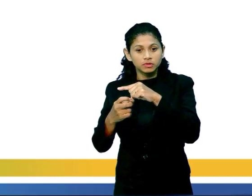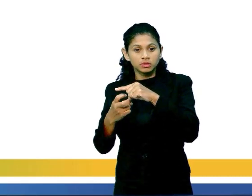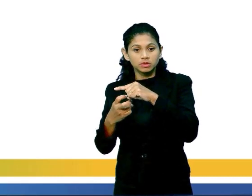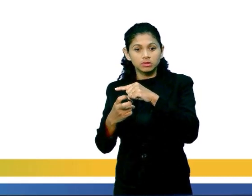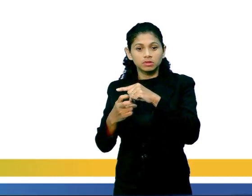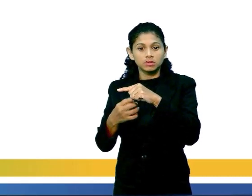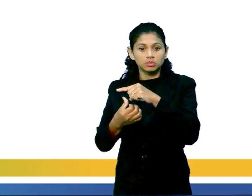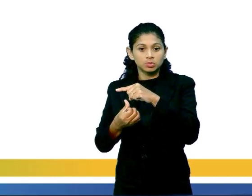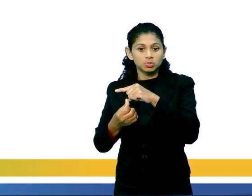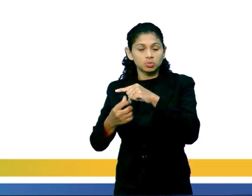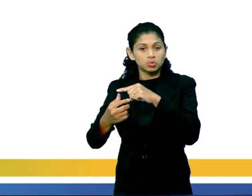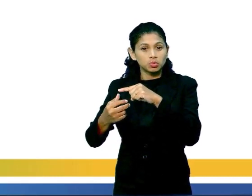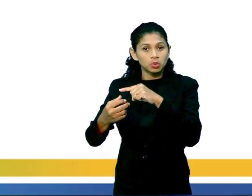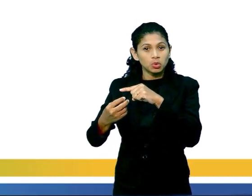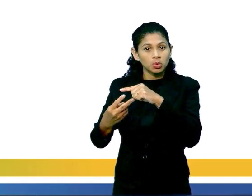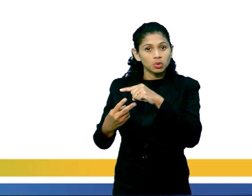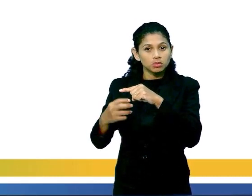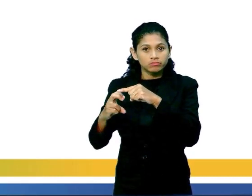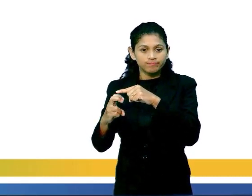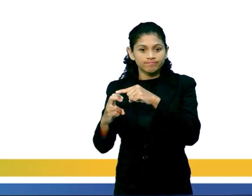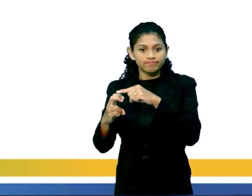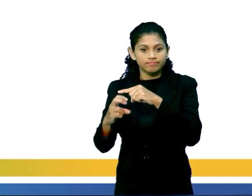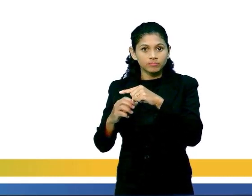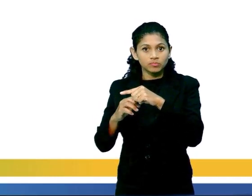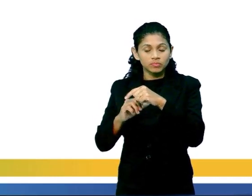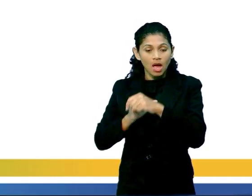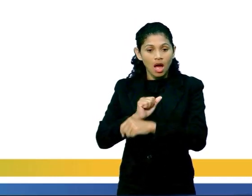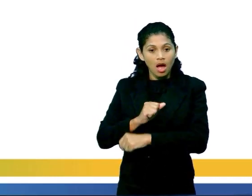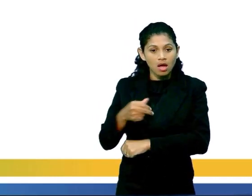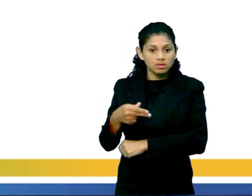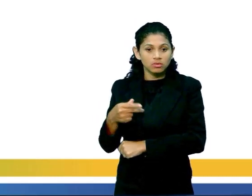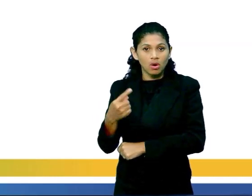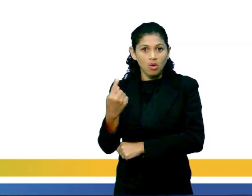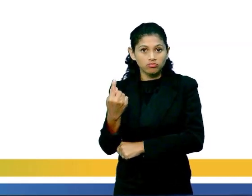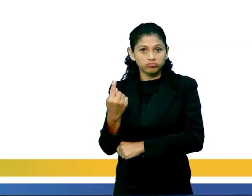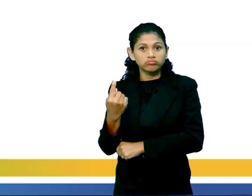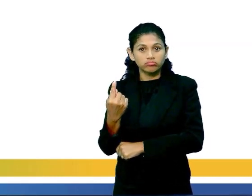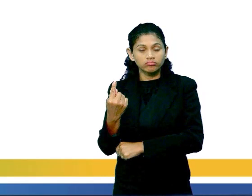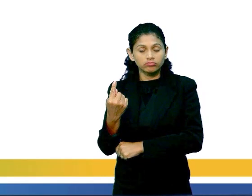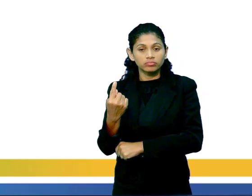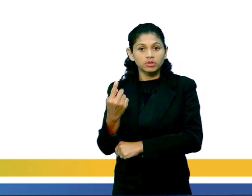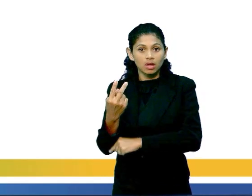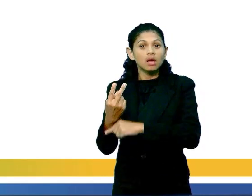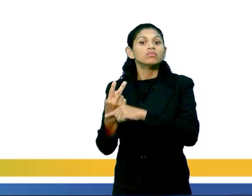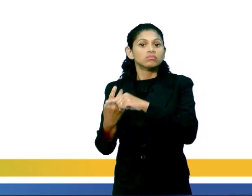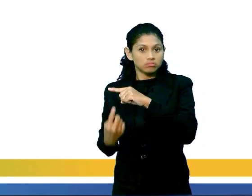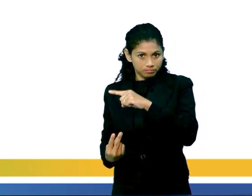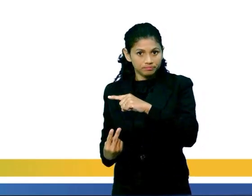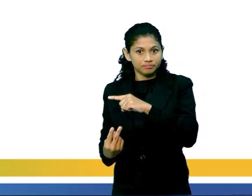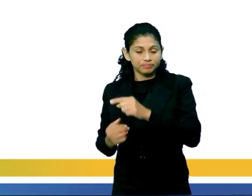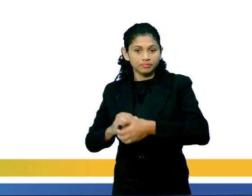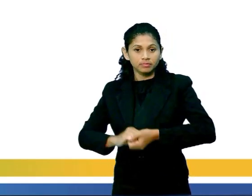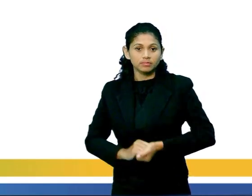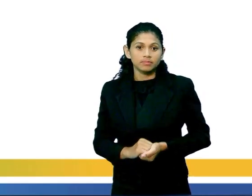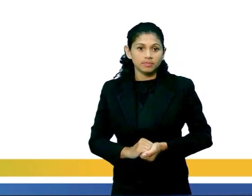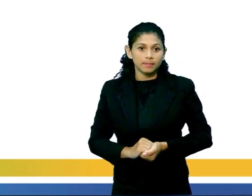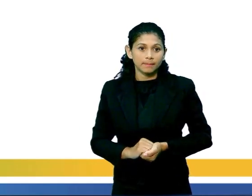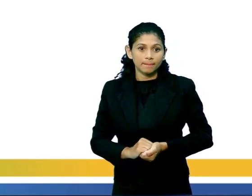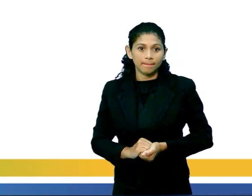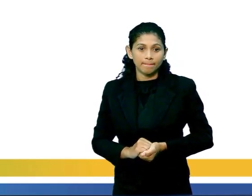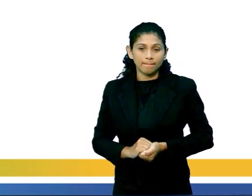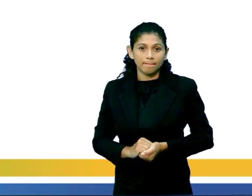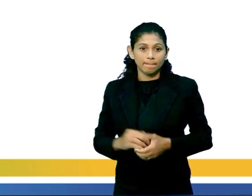de 75. Agora é só substituir na questão. Vamos substituir. Substituindo o valor de